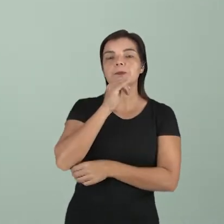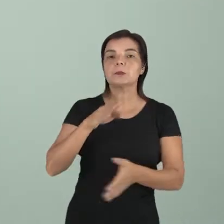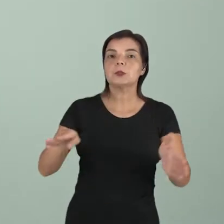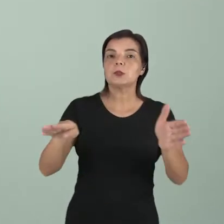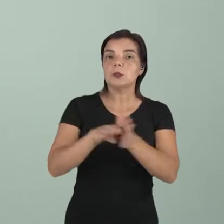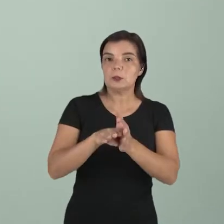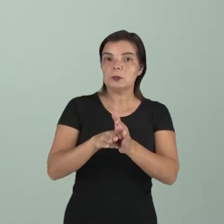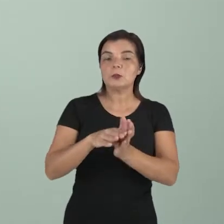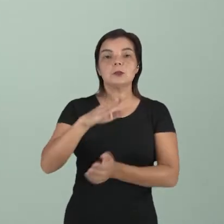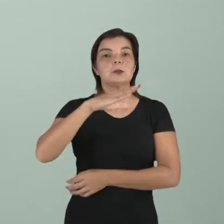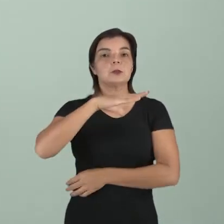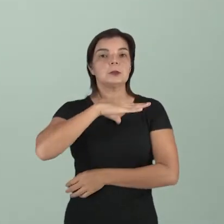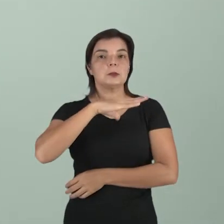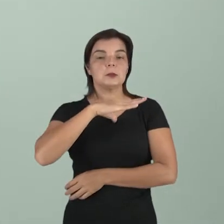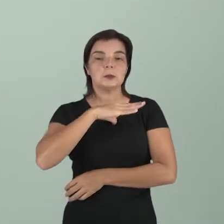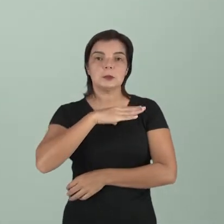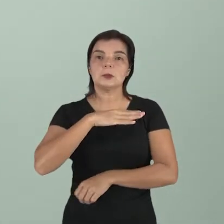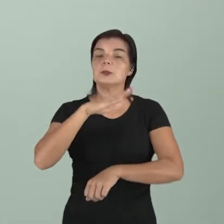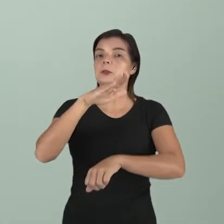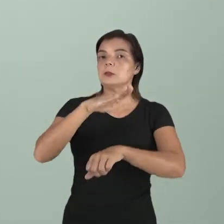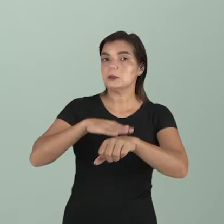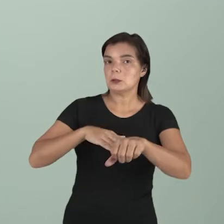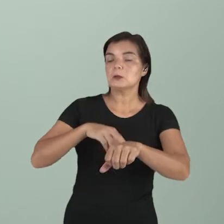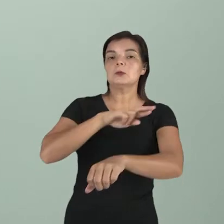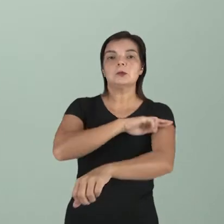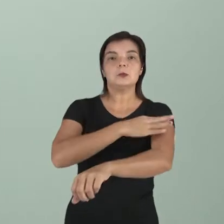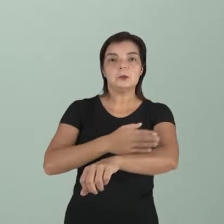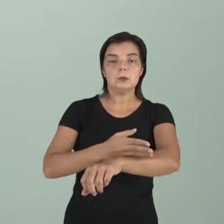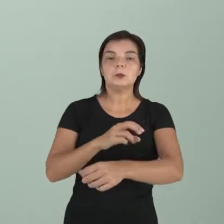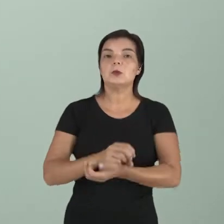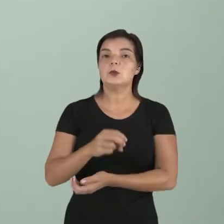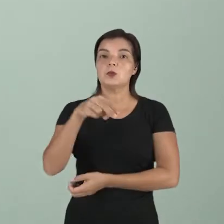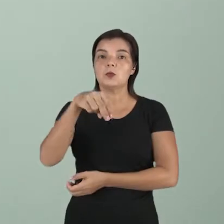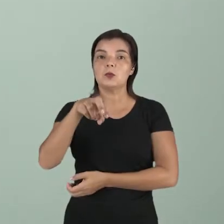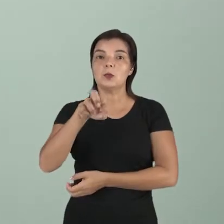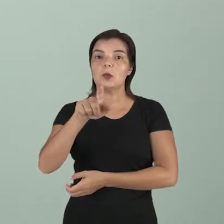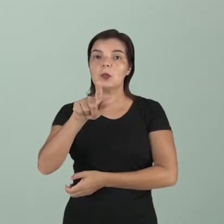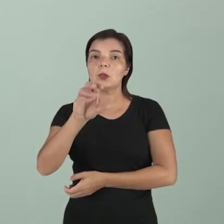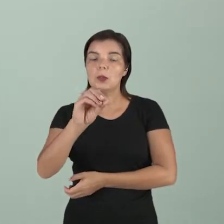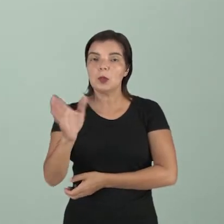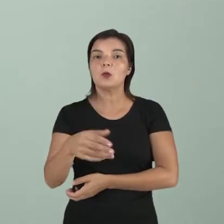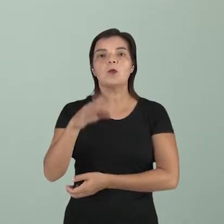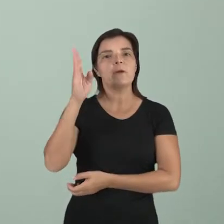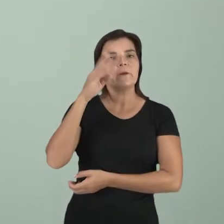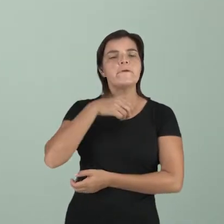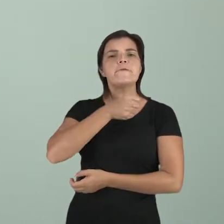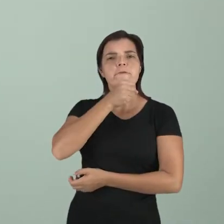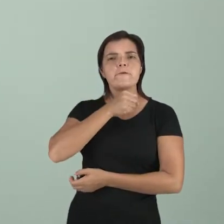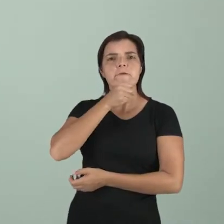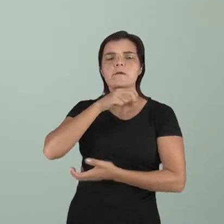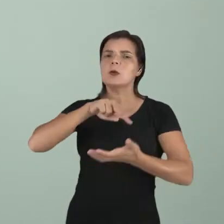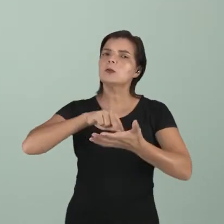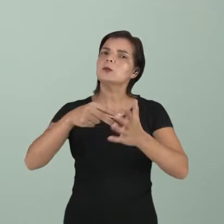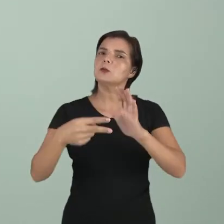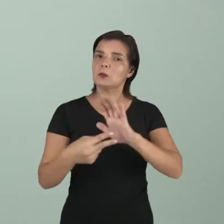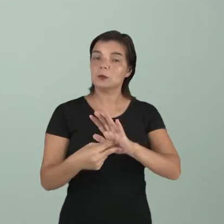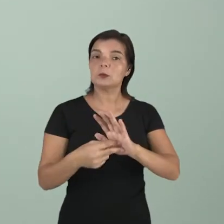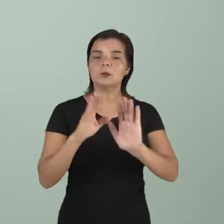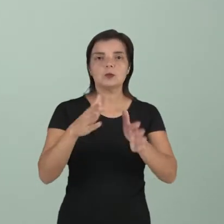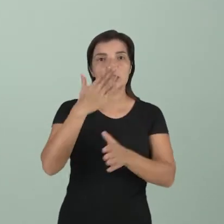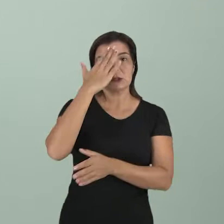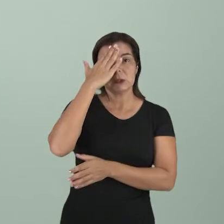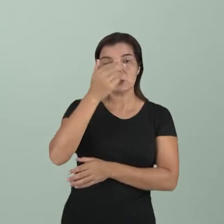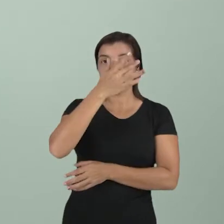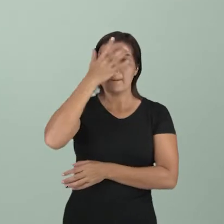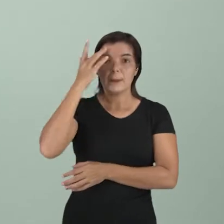porque cada município vai ter aí a sua maneira. Outra coisa muito interessante no nosso estado